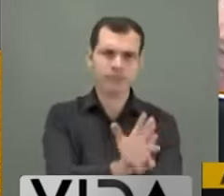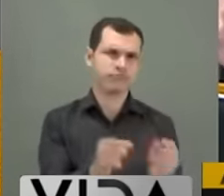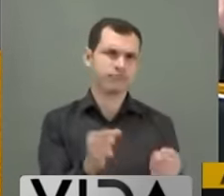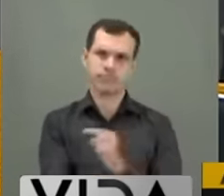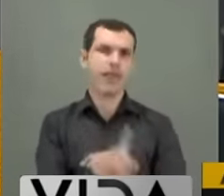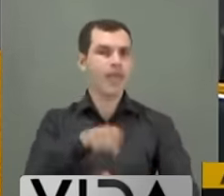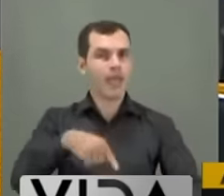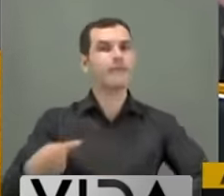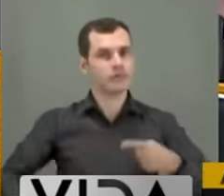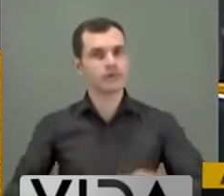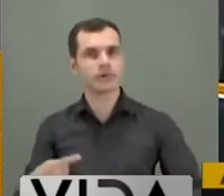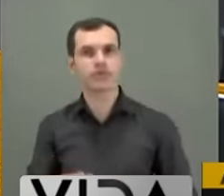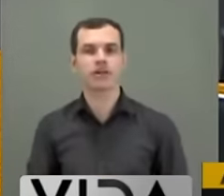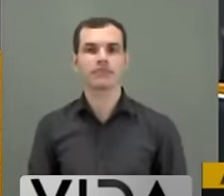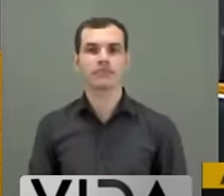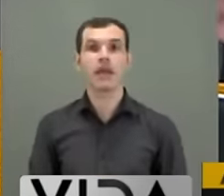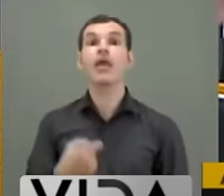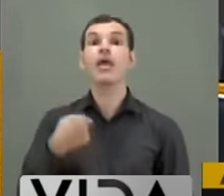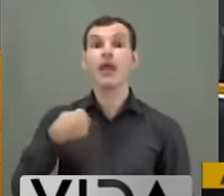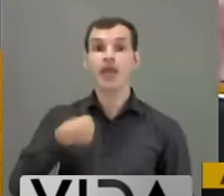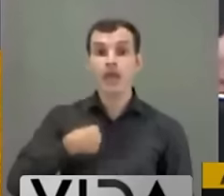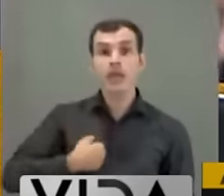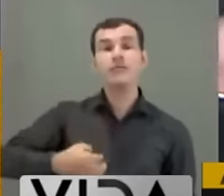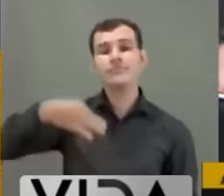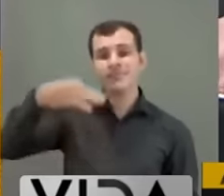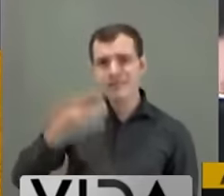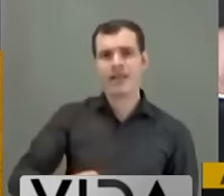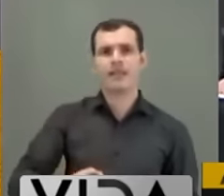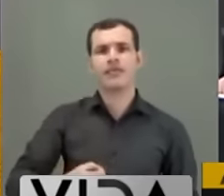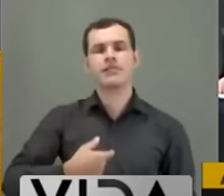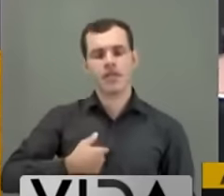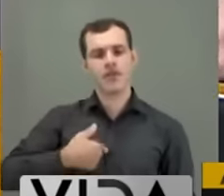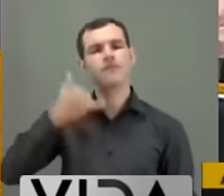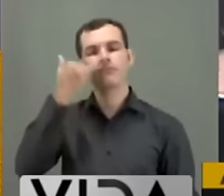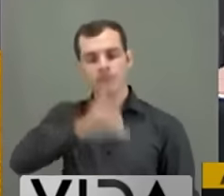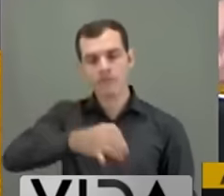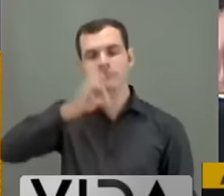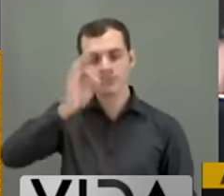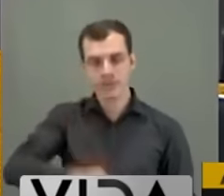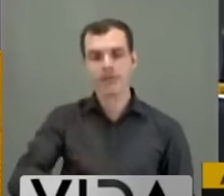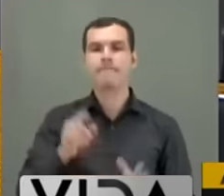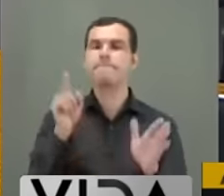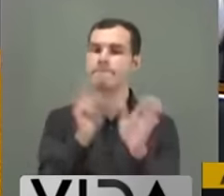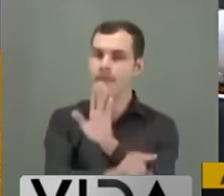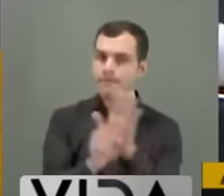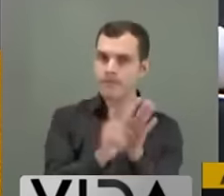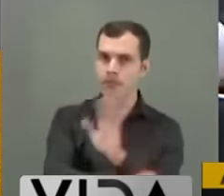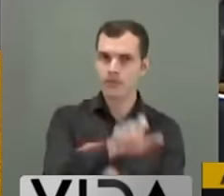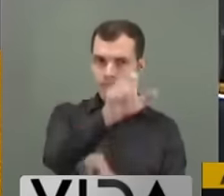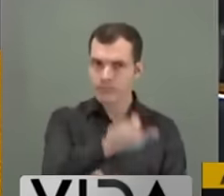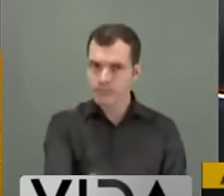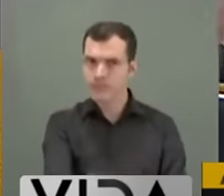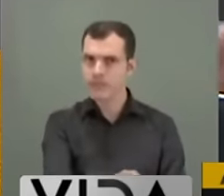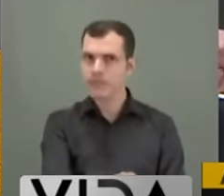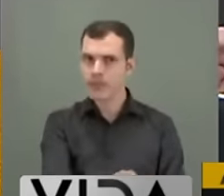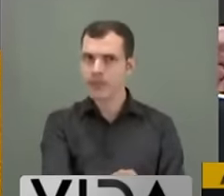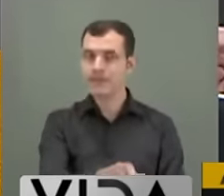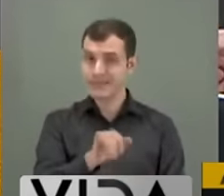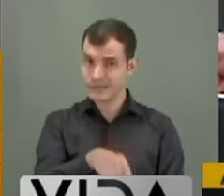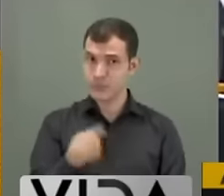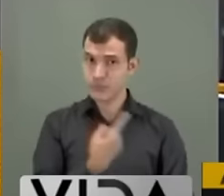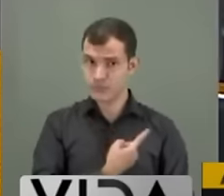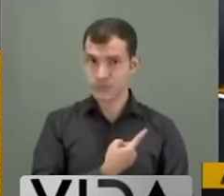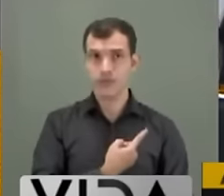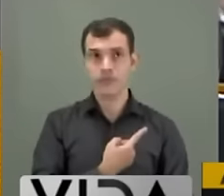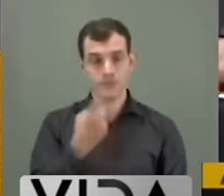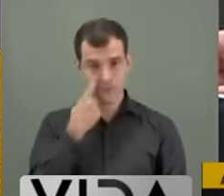política. E eu tenho certeza e lhe afirmo categoricamente, as perguntas que foram feitas nesse depoimento, se nós vivemos ditadura